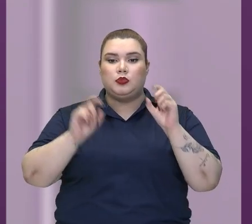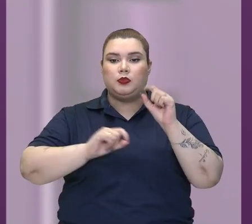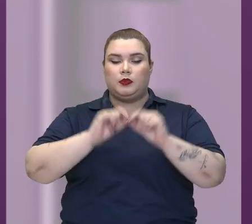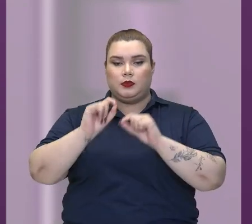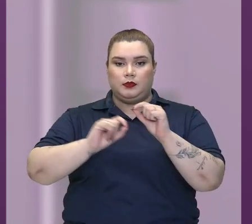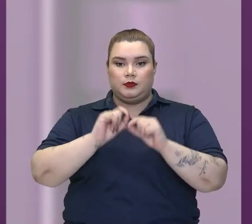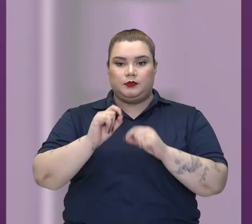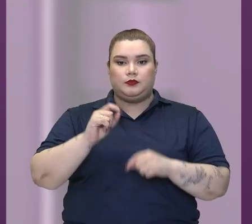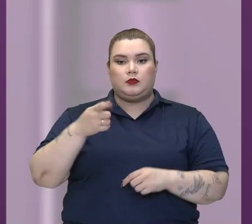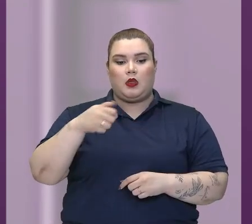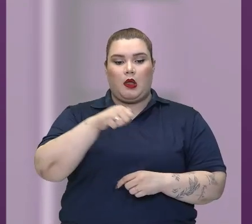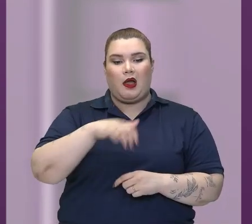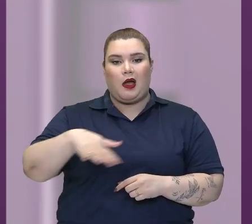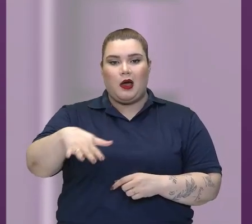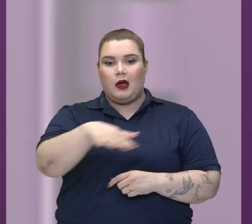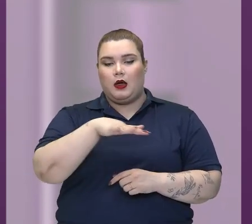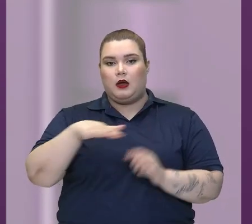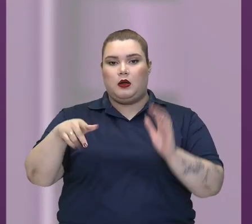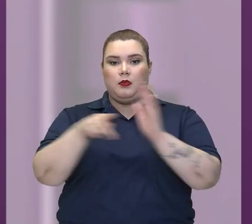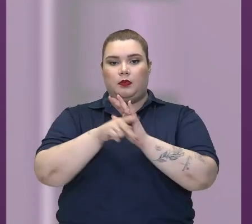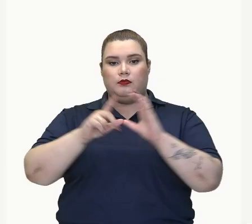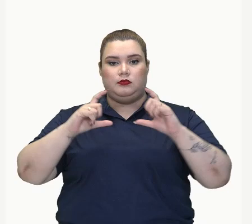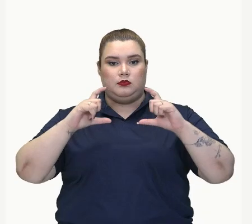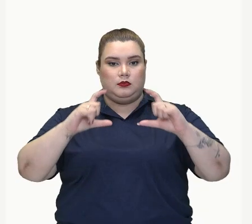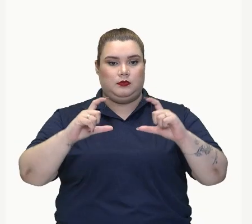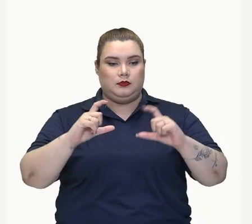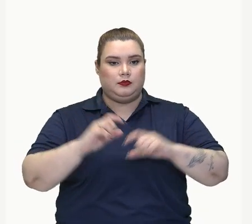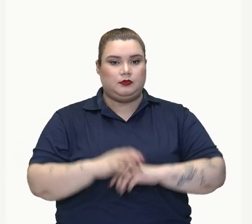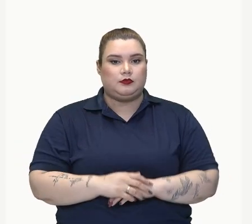a área de uma elipse. Acompanhe comigo.